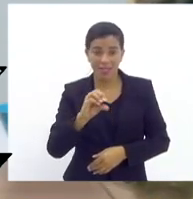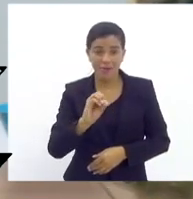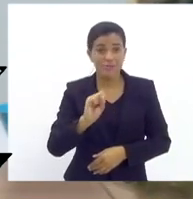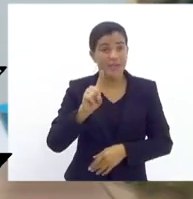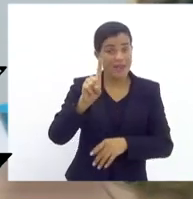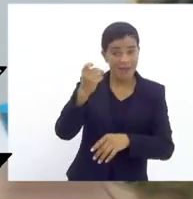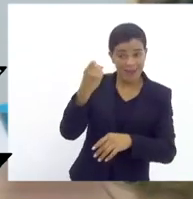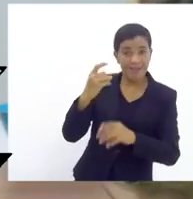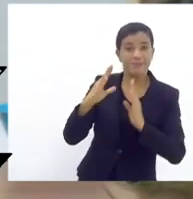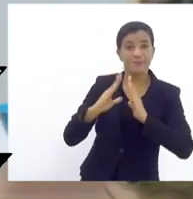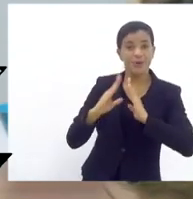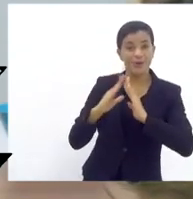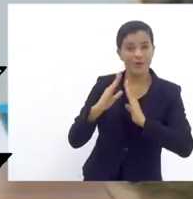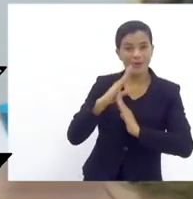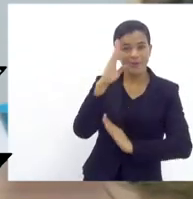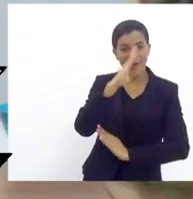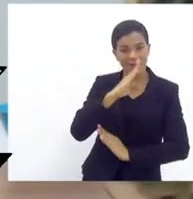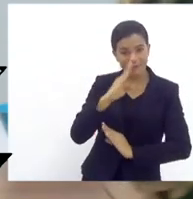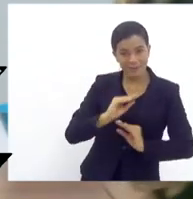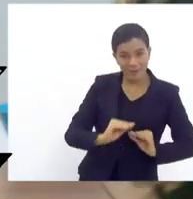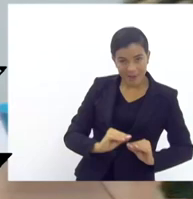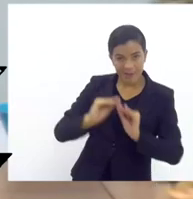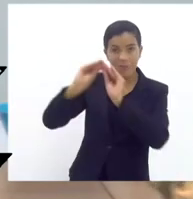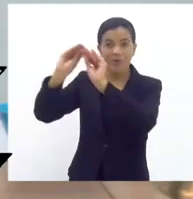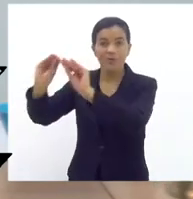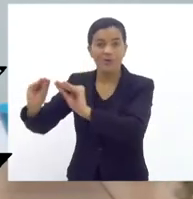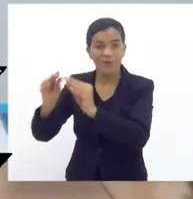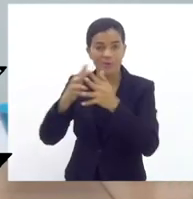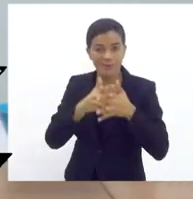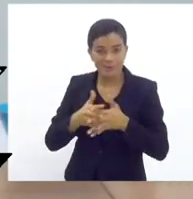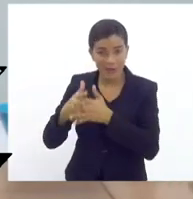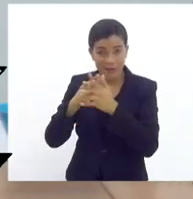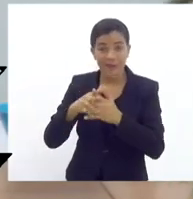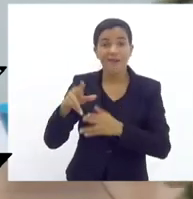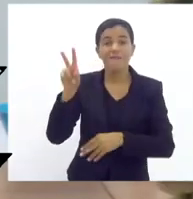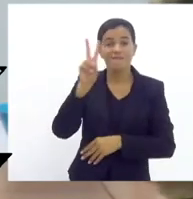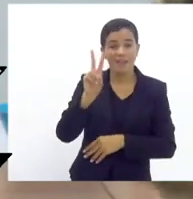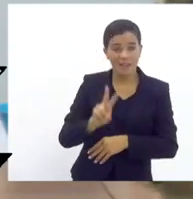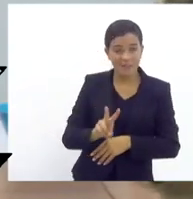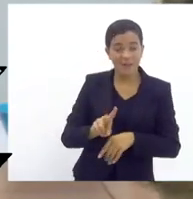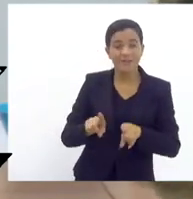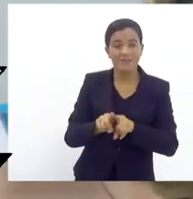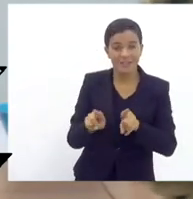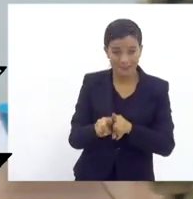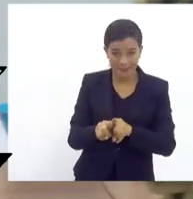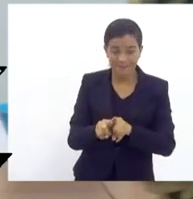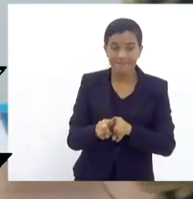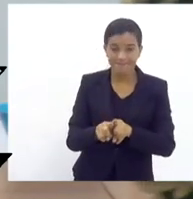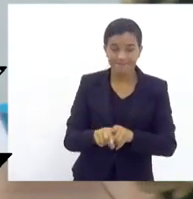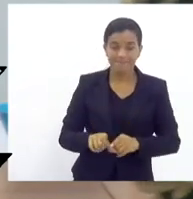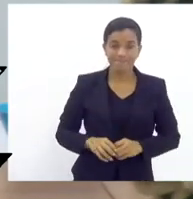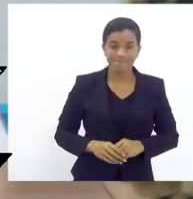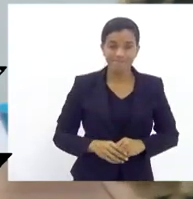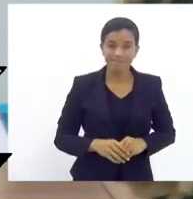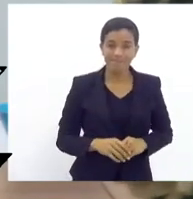aqui antes e que já foram para lá e venezuelanos também né Então